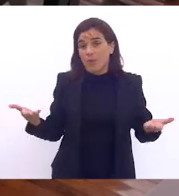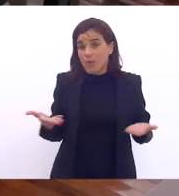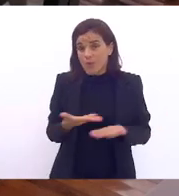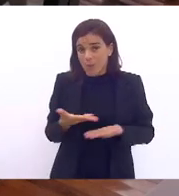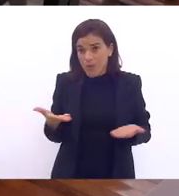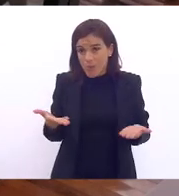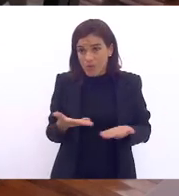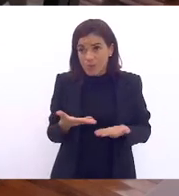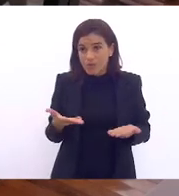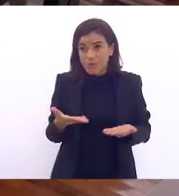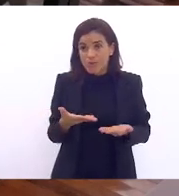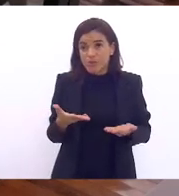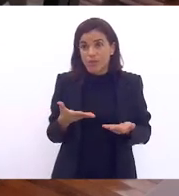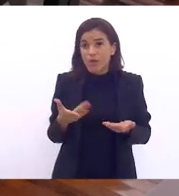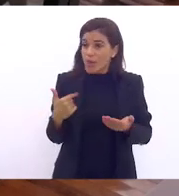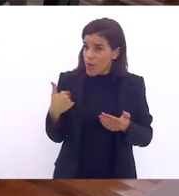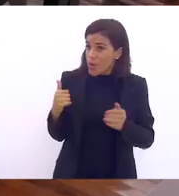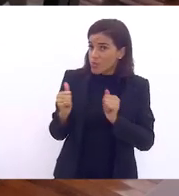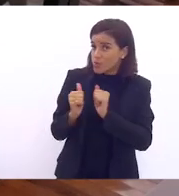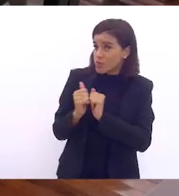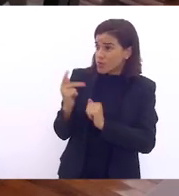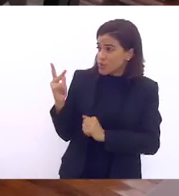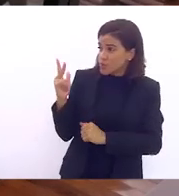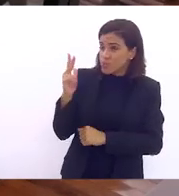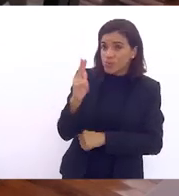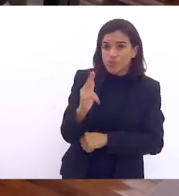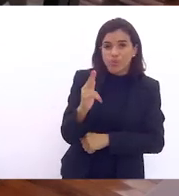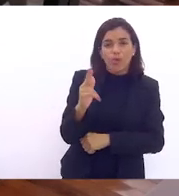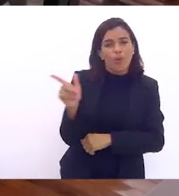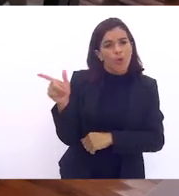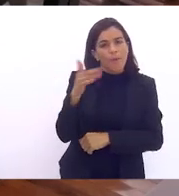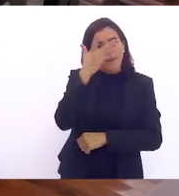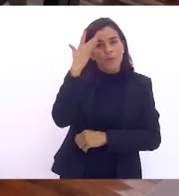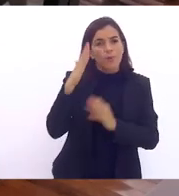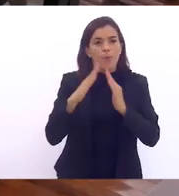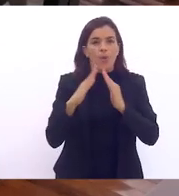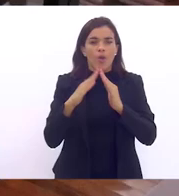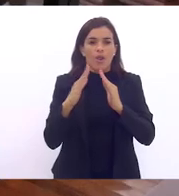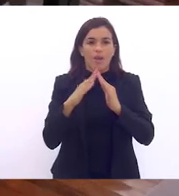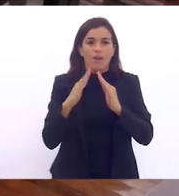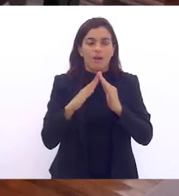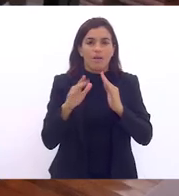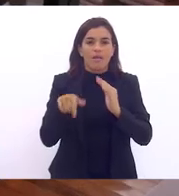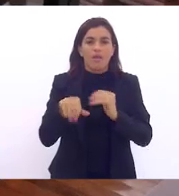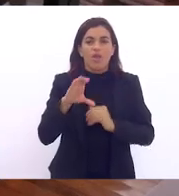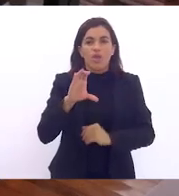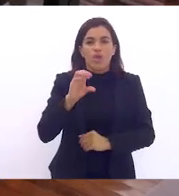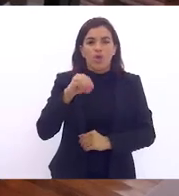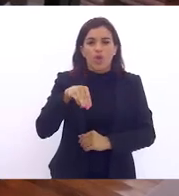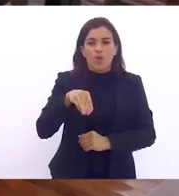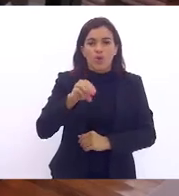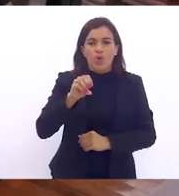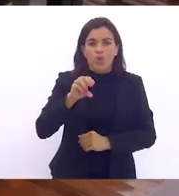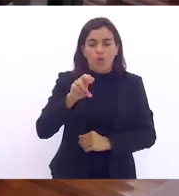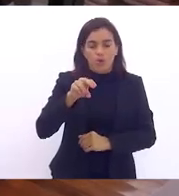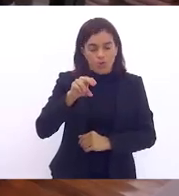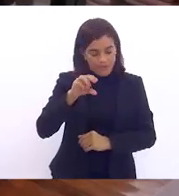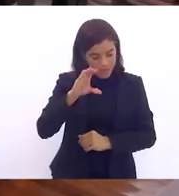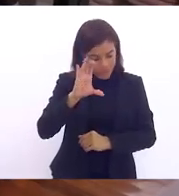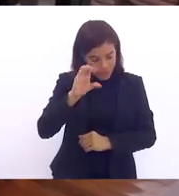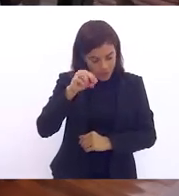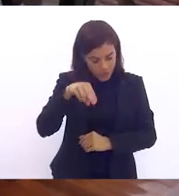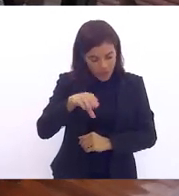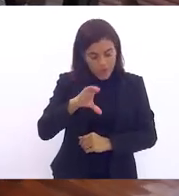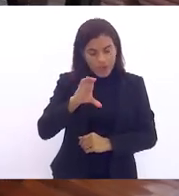tô até que vim com o morador Júlio Oliveira de Jacareí e eu venho aqui representar milhares de pessoas Nós temos dois